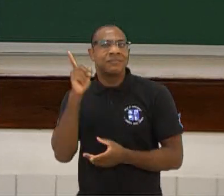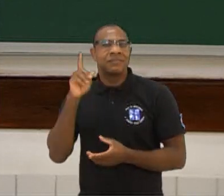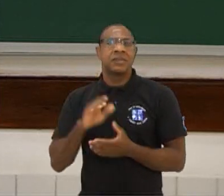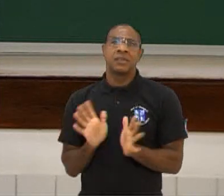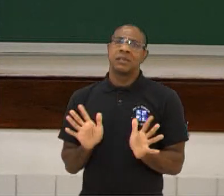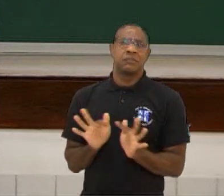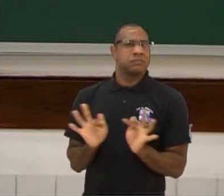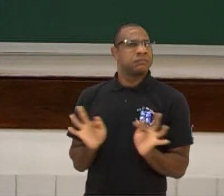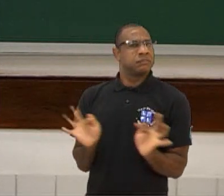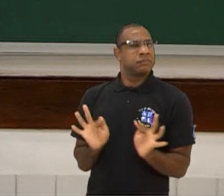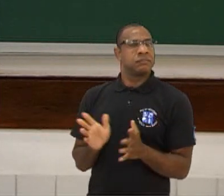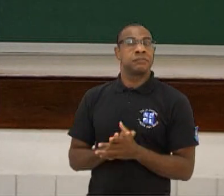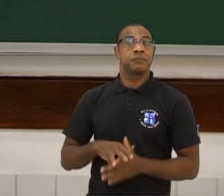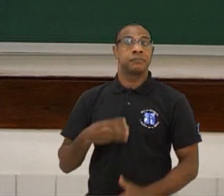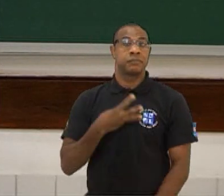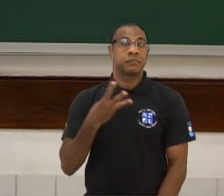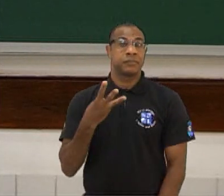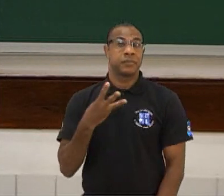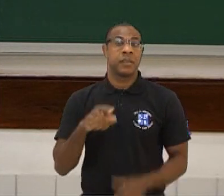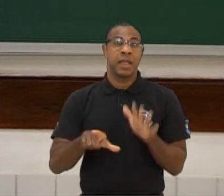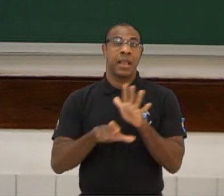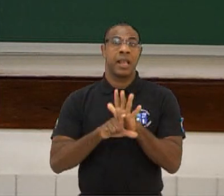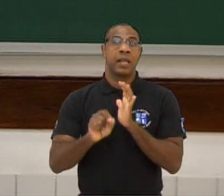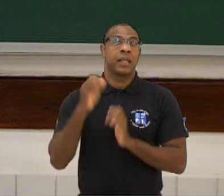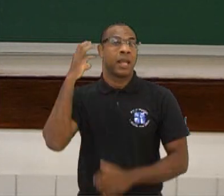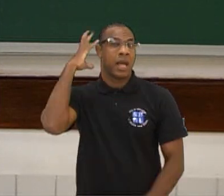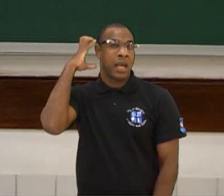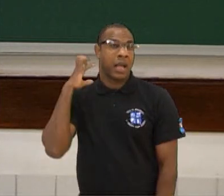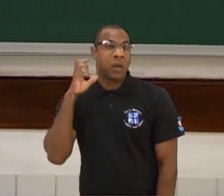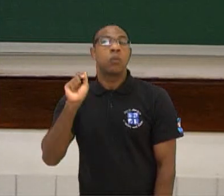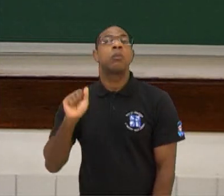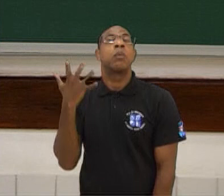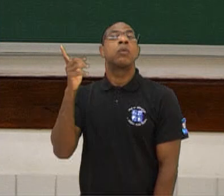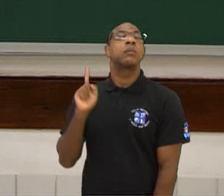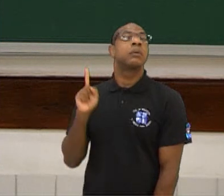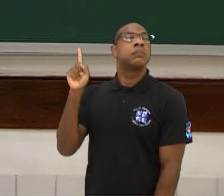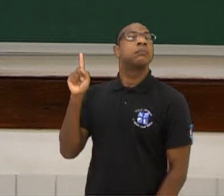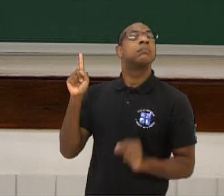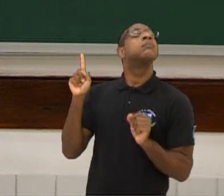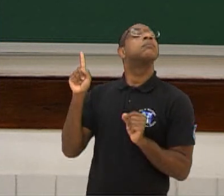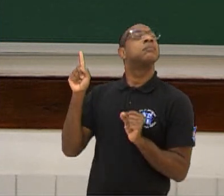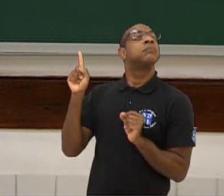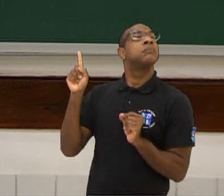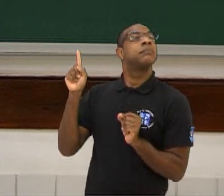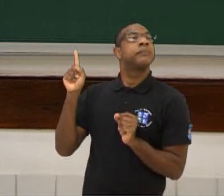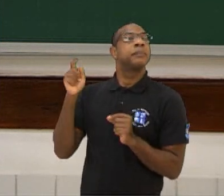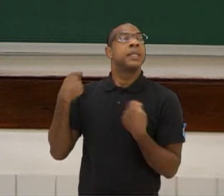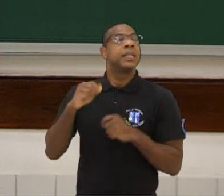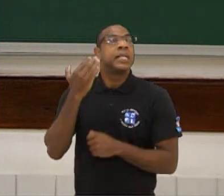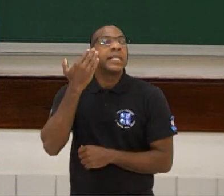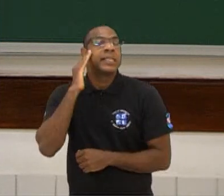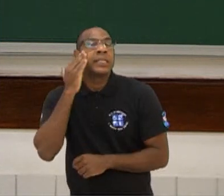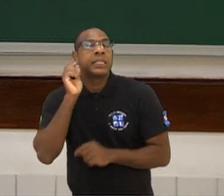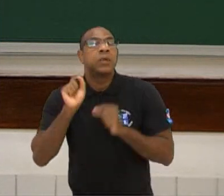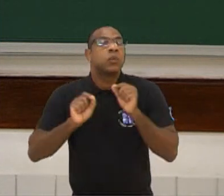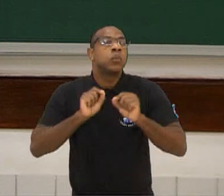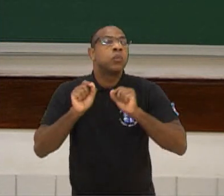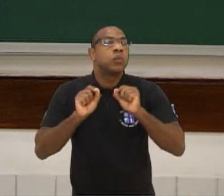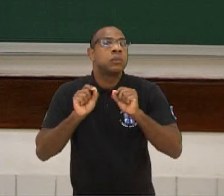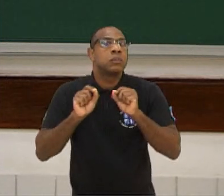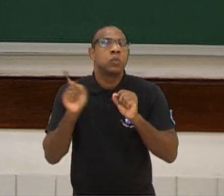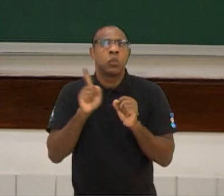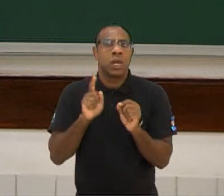Né? Pela terceira lei de Newton, o que acontece aqui? Na realidade, né, a gente tem que entender que não é